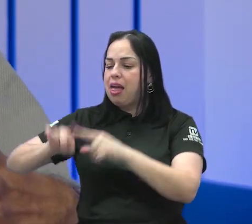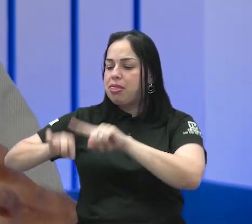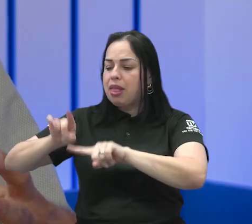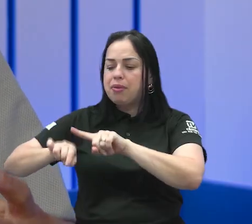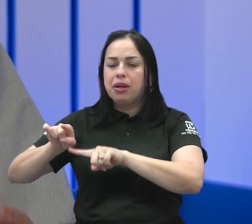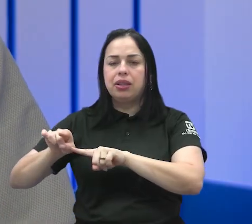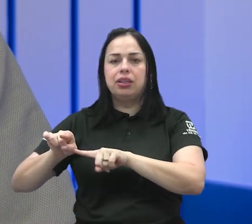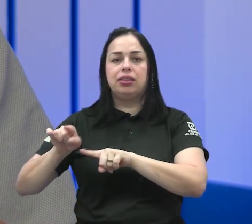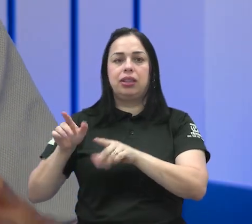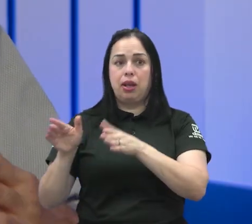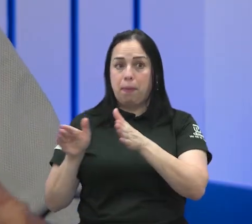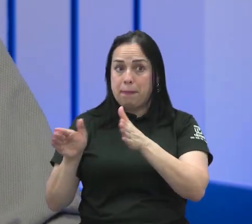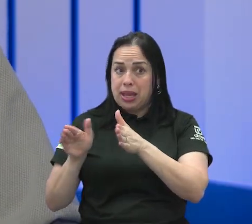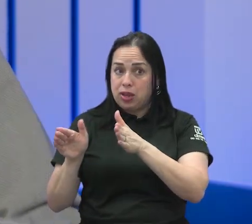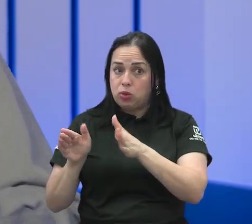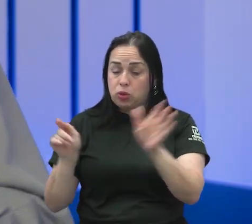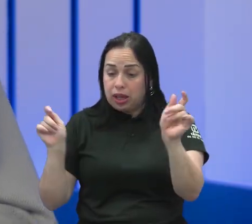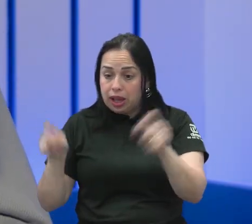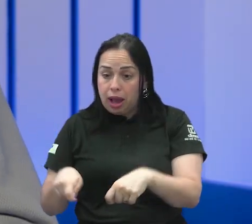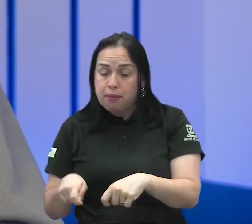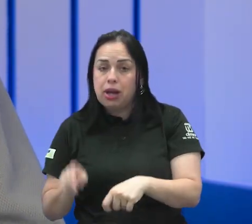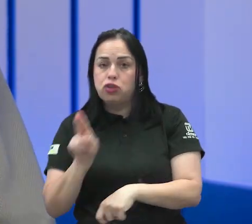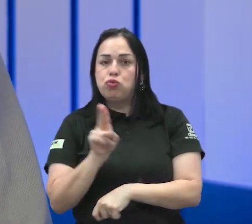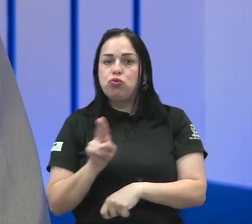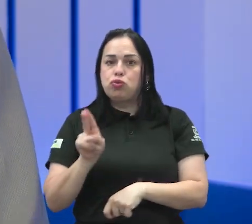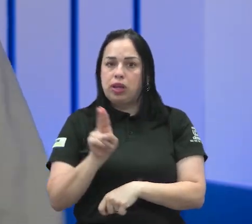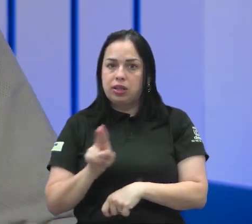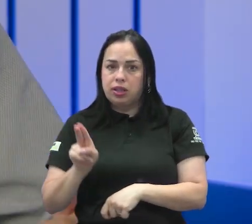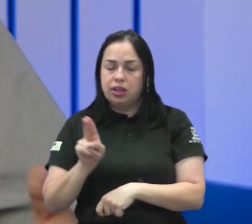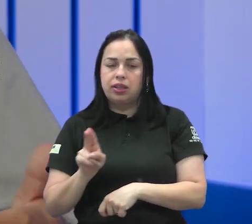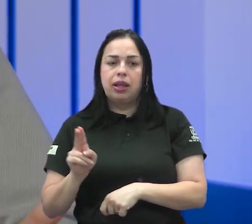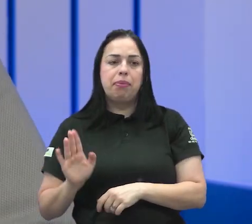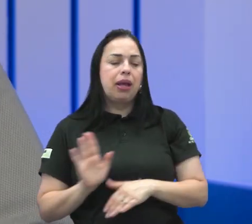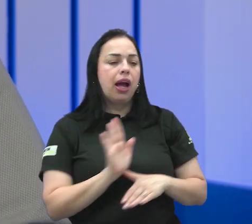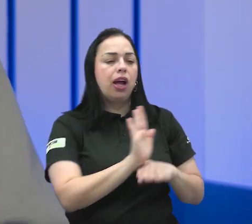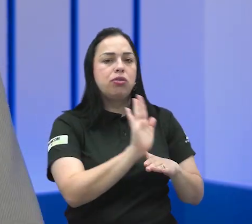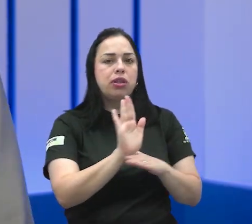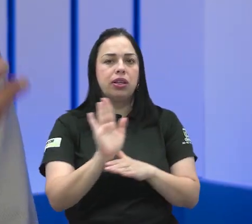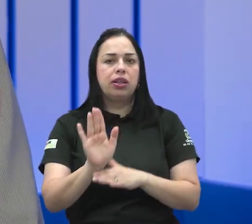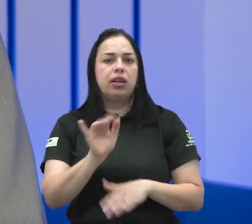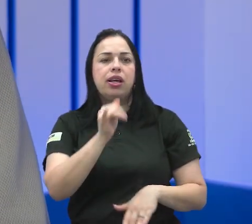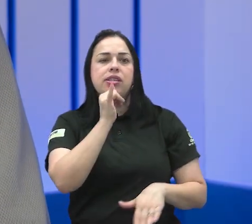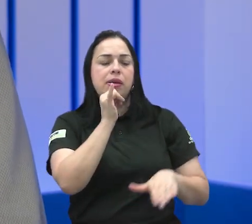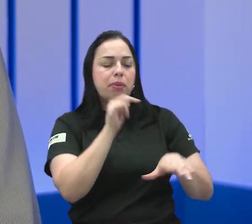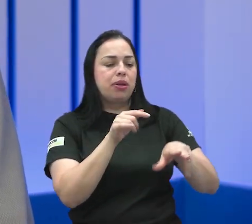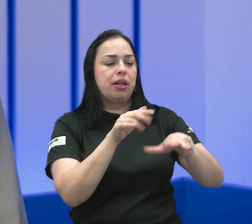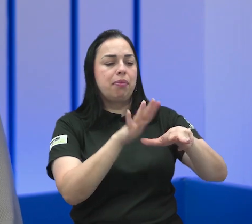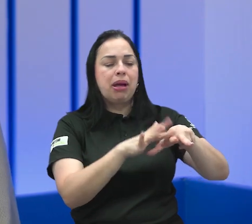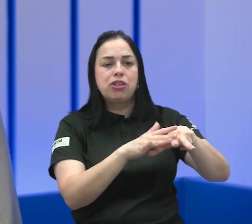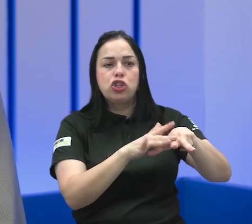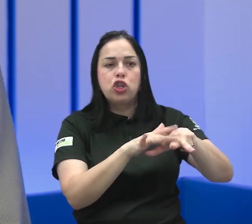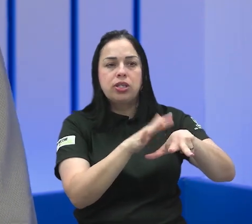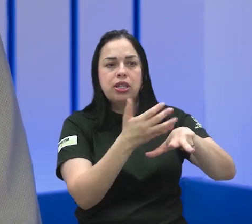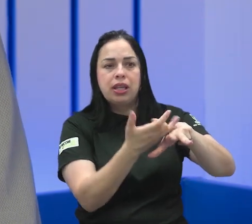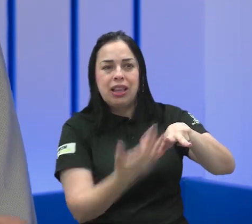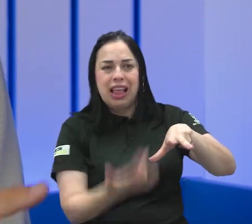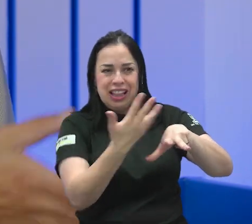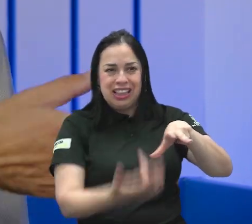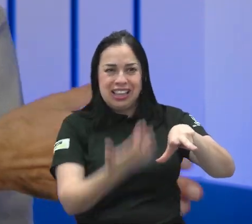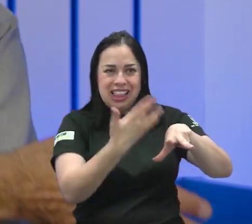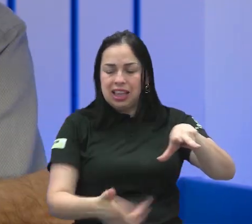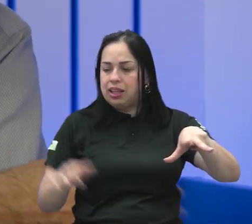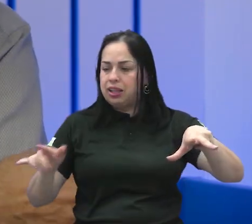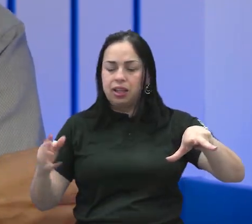E cada hemocomponente tem uma validade e um efeito no paciente. Então, se o paciente está sangrando, ele vai